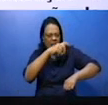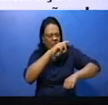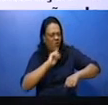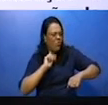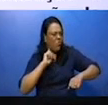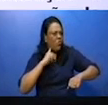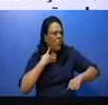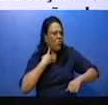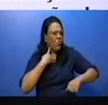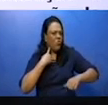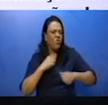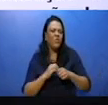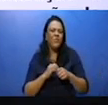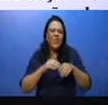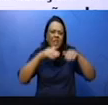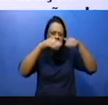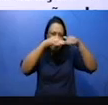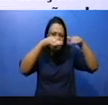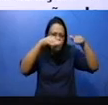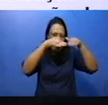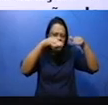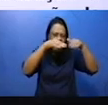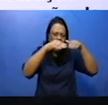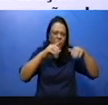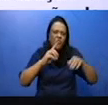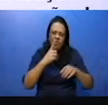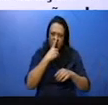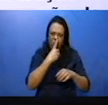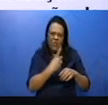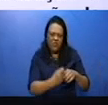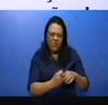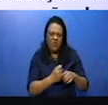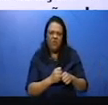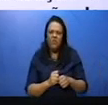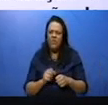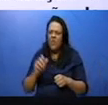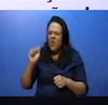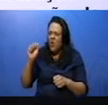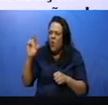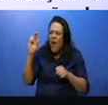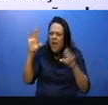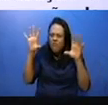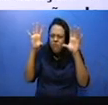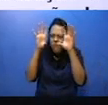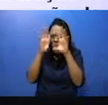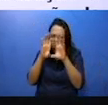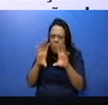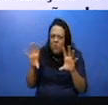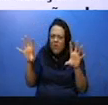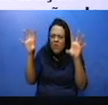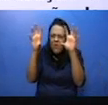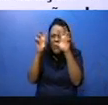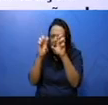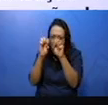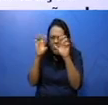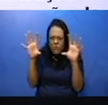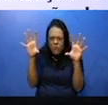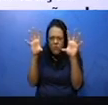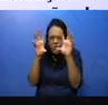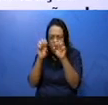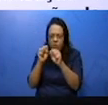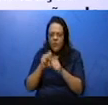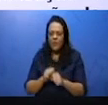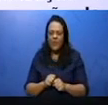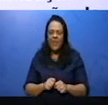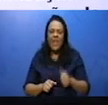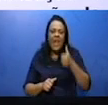forte cheiro impregnava o ambiente, tornando o ar denso, opressivo. Então, aquele ambiente pesado. Ela